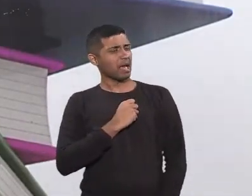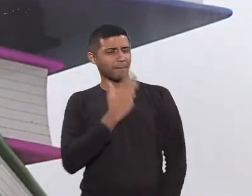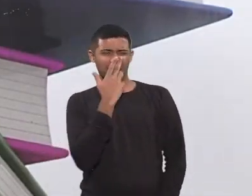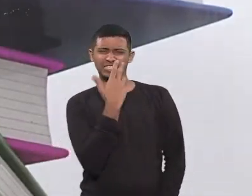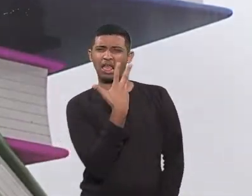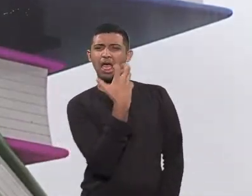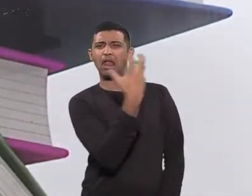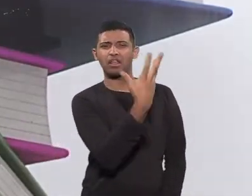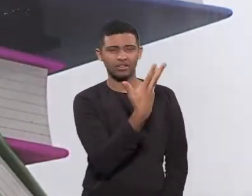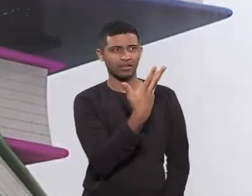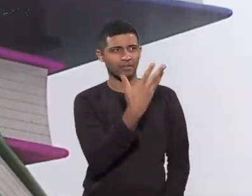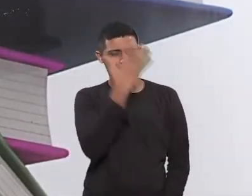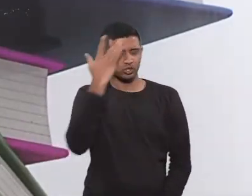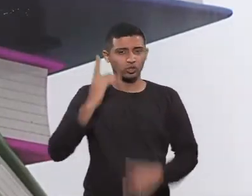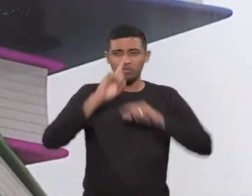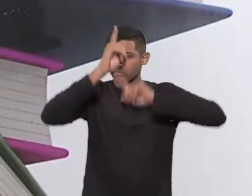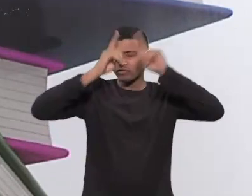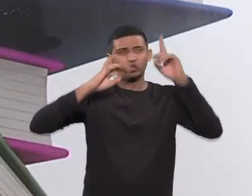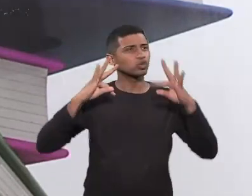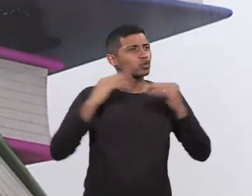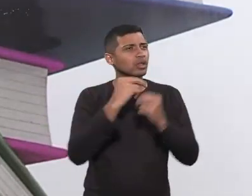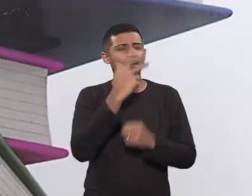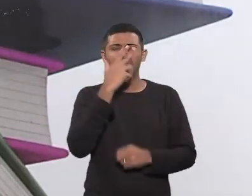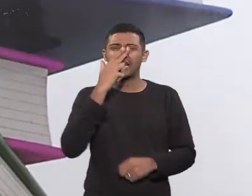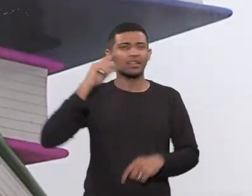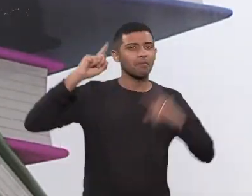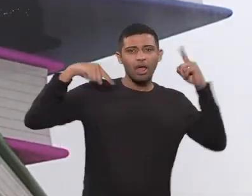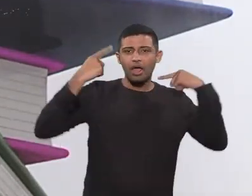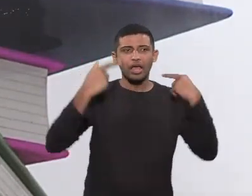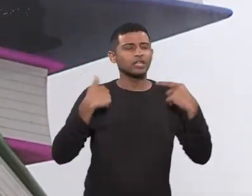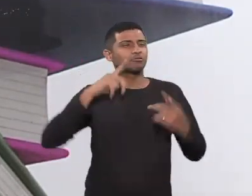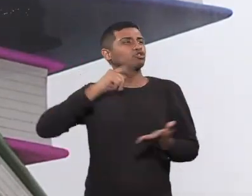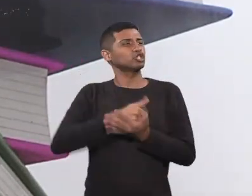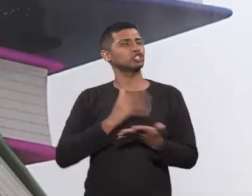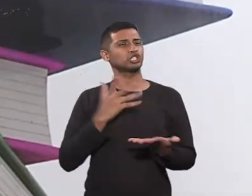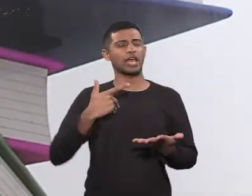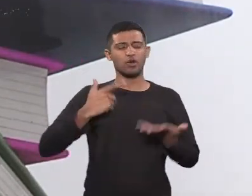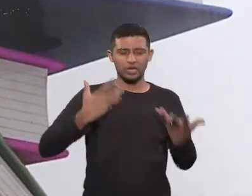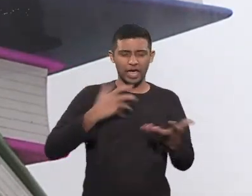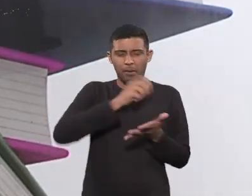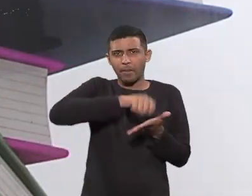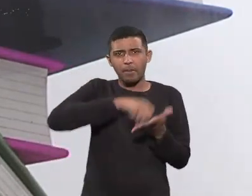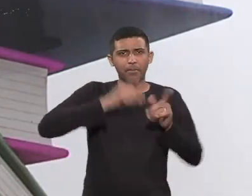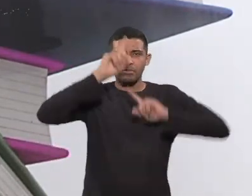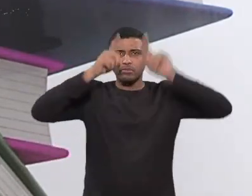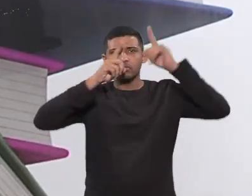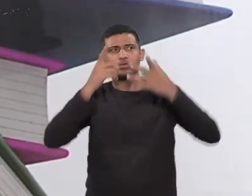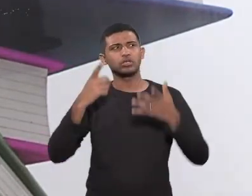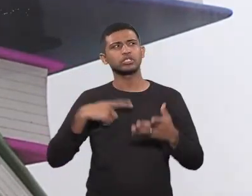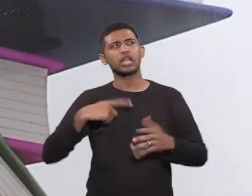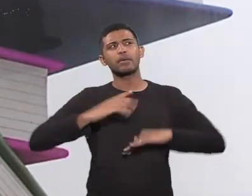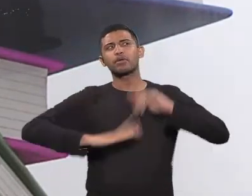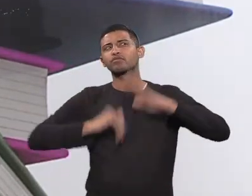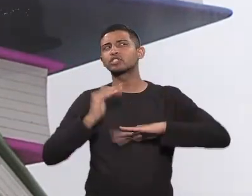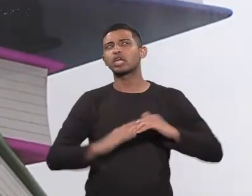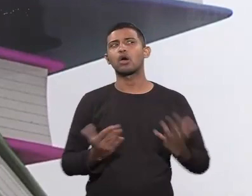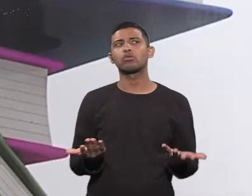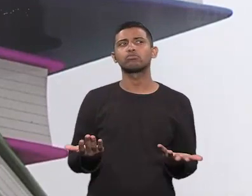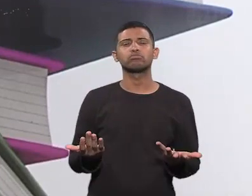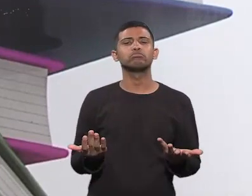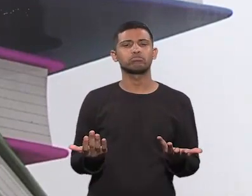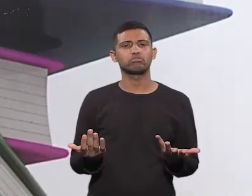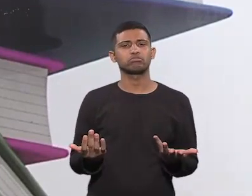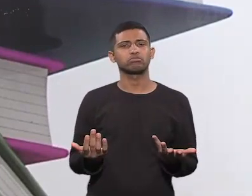isso tudo devia ser muito pirado. Tá decidido. Quero ser inventora. Será que existe essa profissão? Bem, o